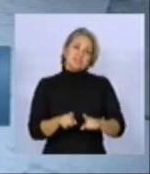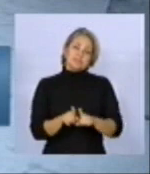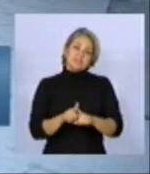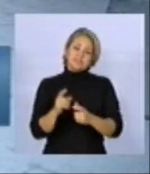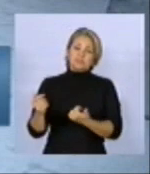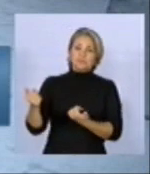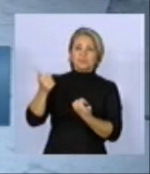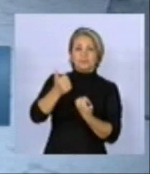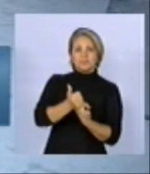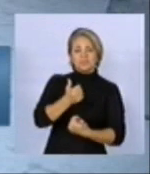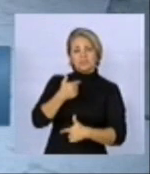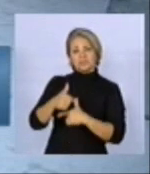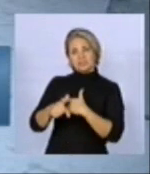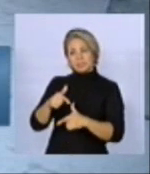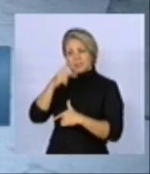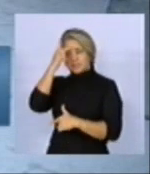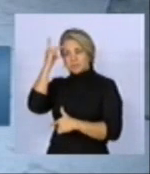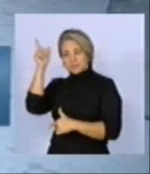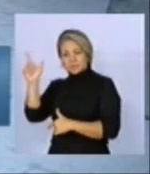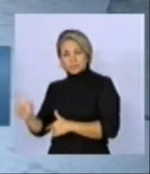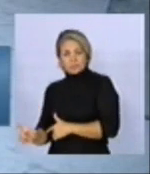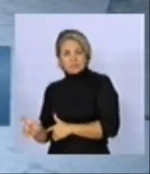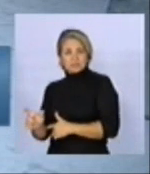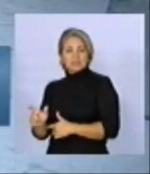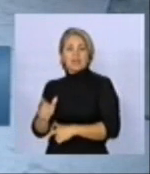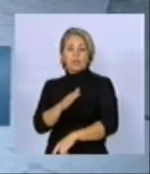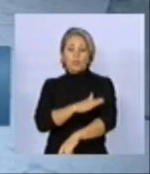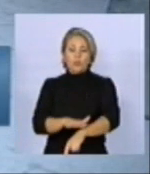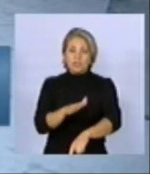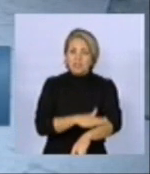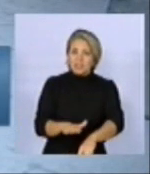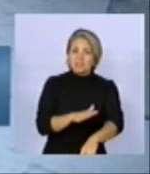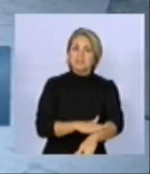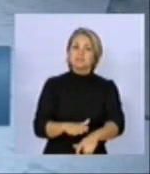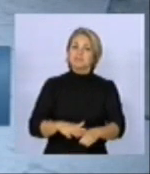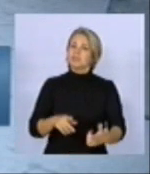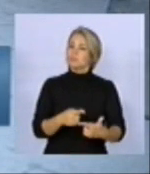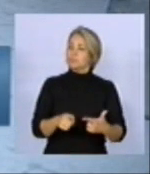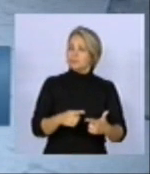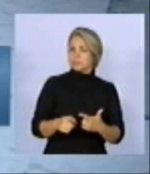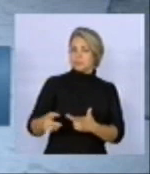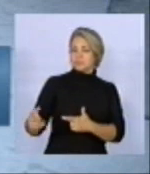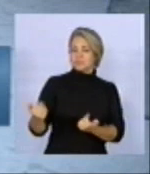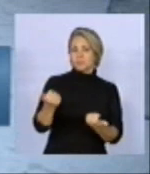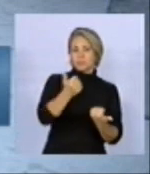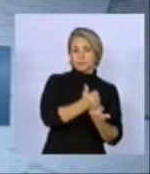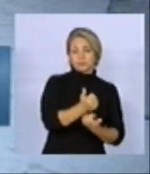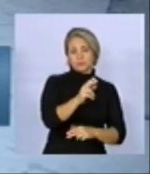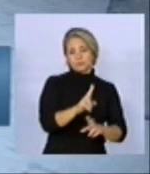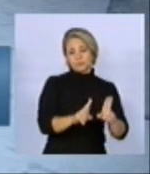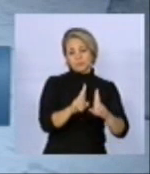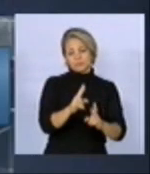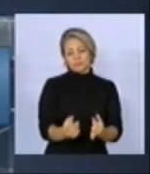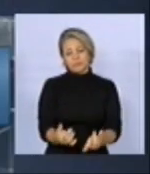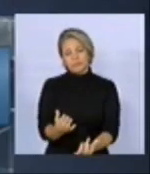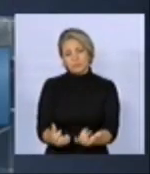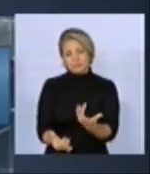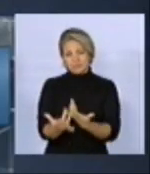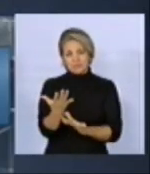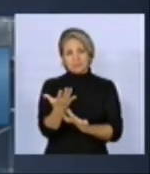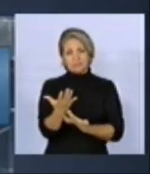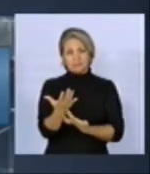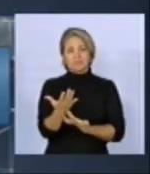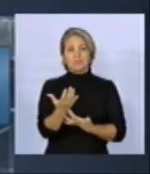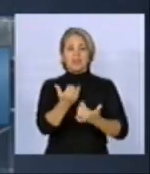do trabalho né do Trabalhador na colheita manual que é um impacto sim né da substituição do uso do fogo né o dados que a